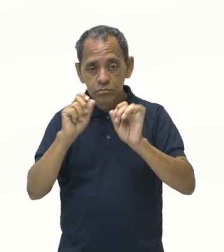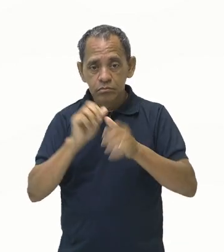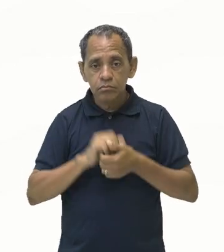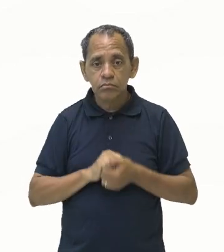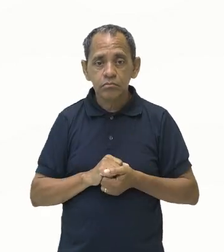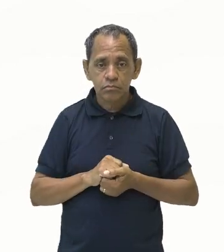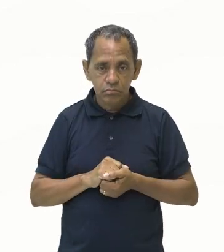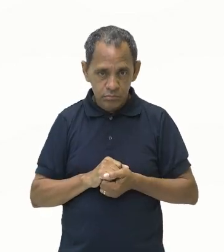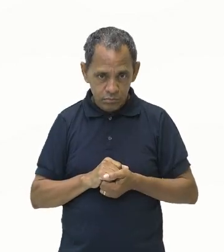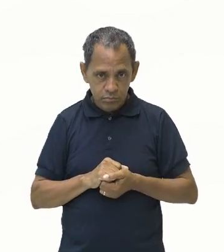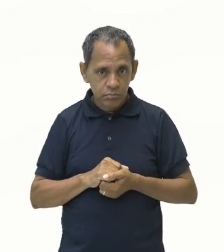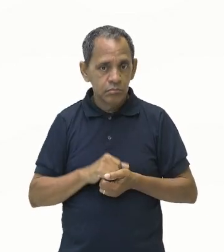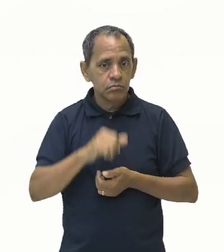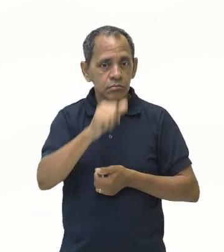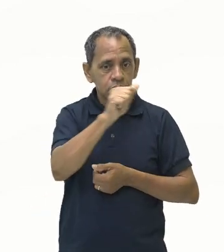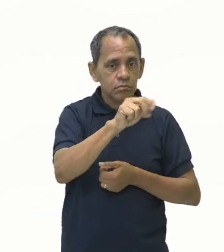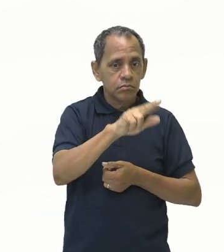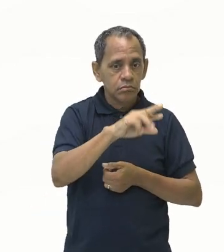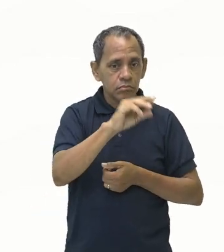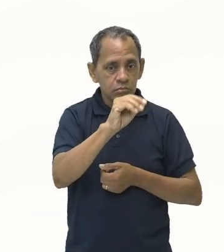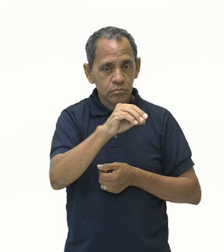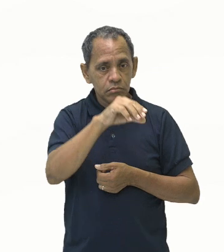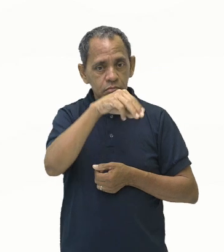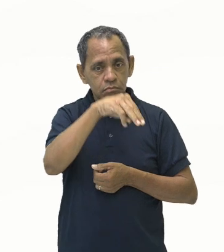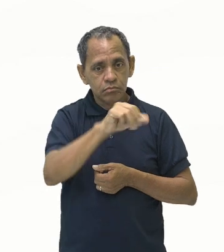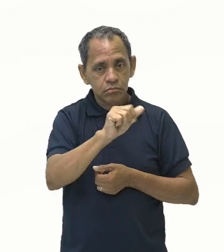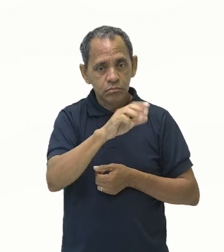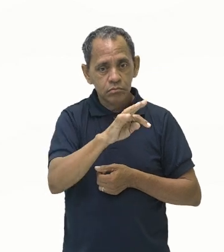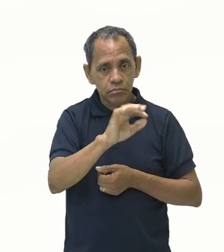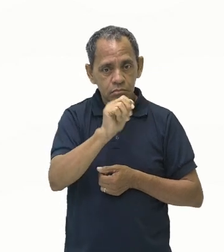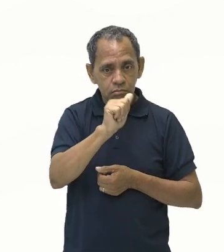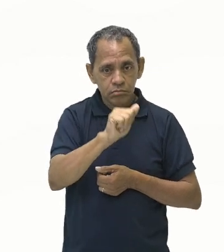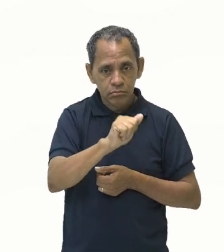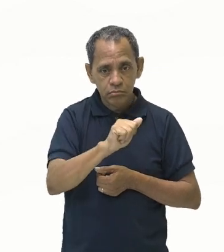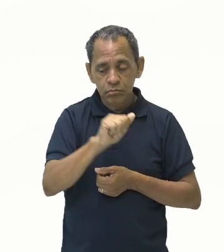deixa eu colocar aí embaixo, tipo de ligação,